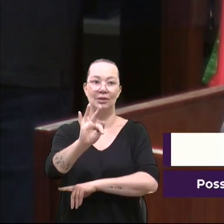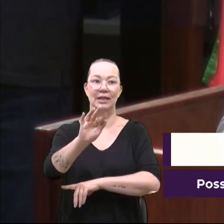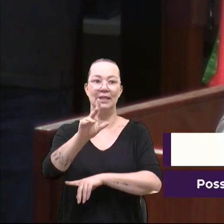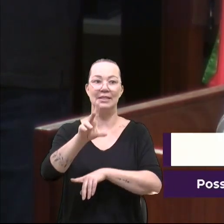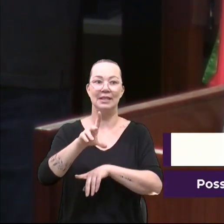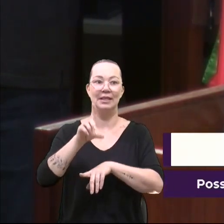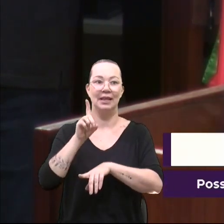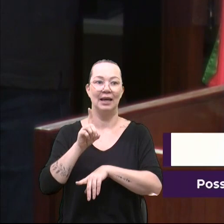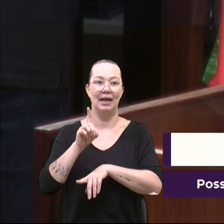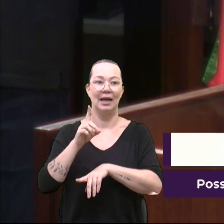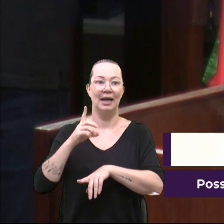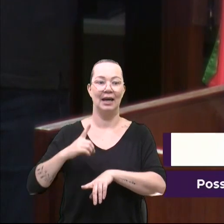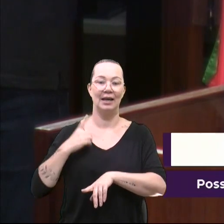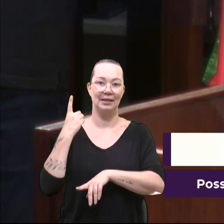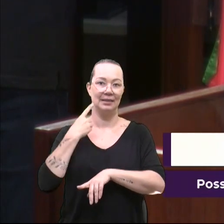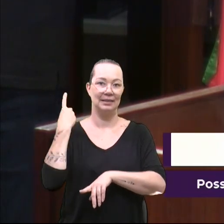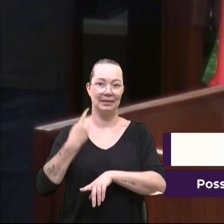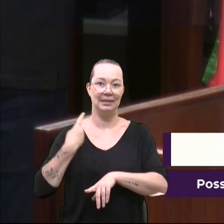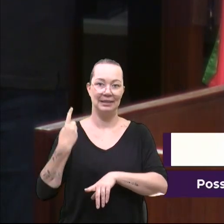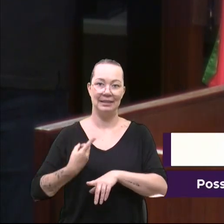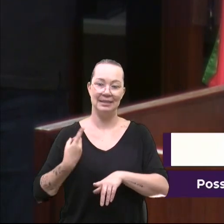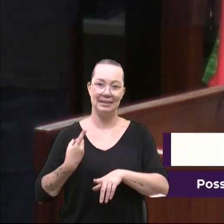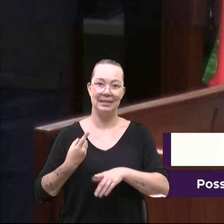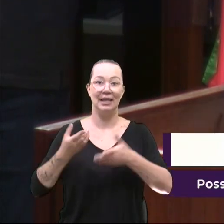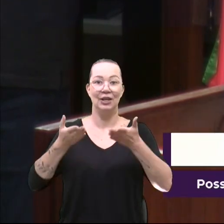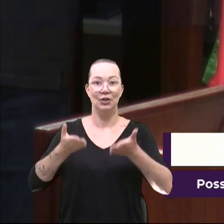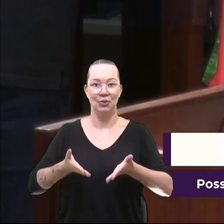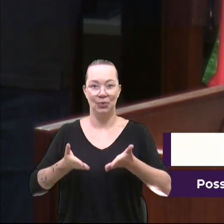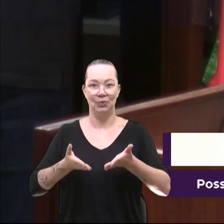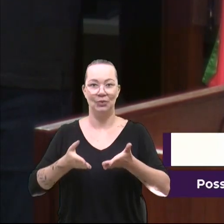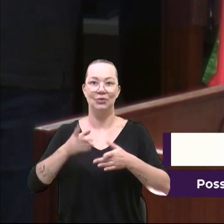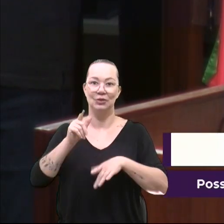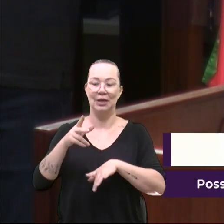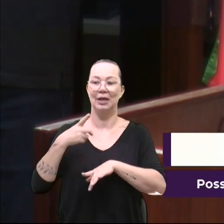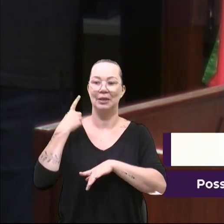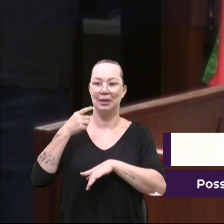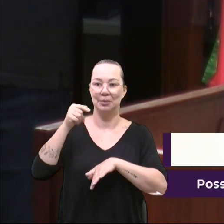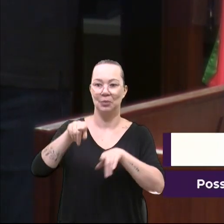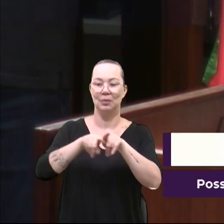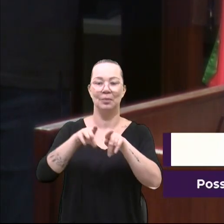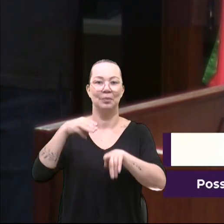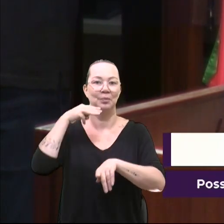de deputada, Marisol Santos. Então,